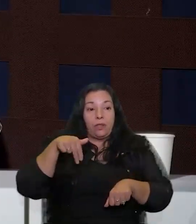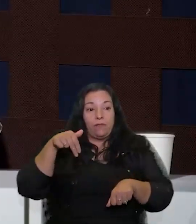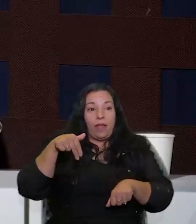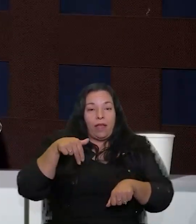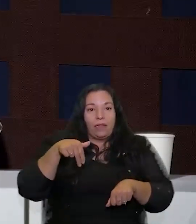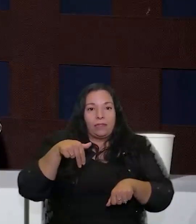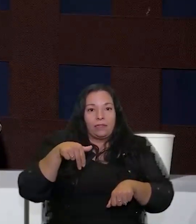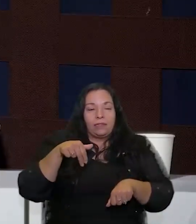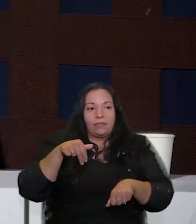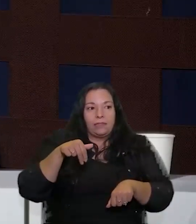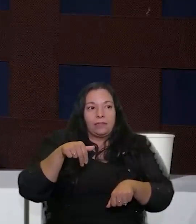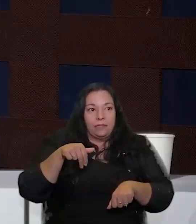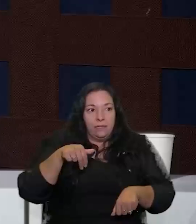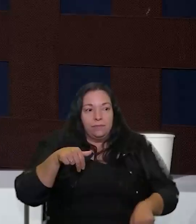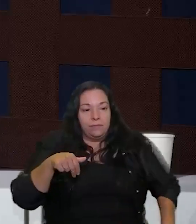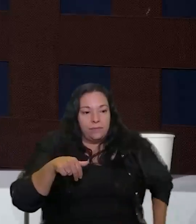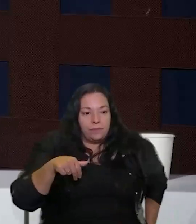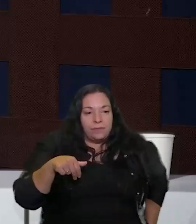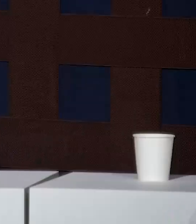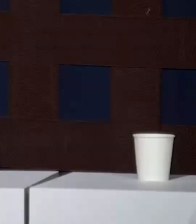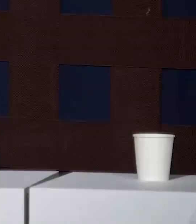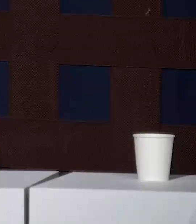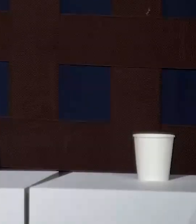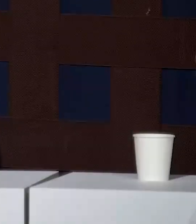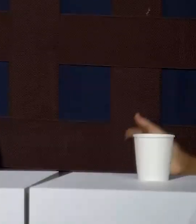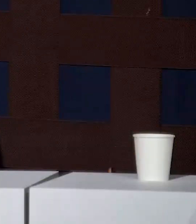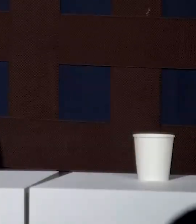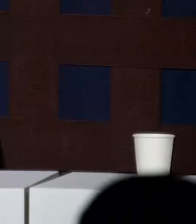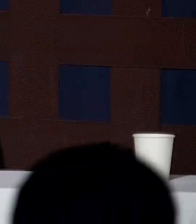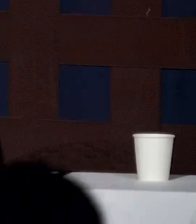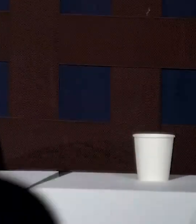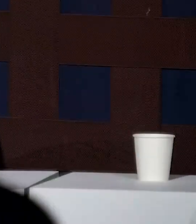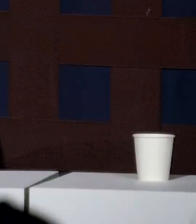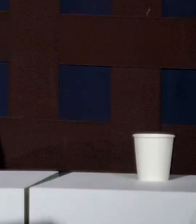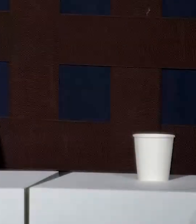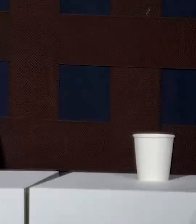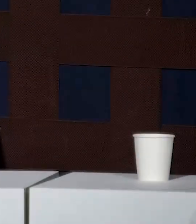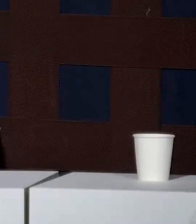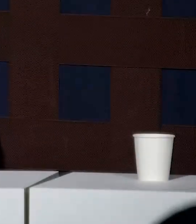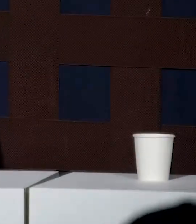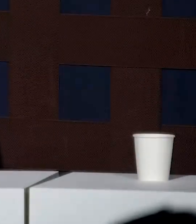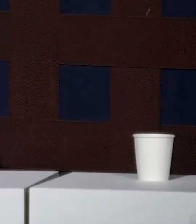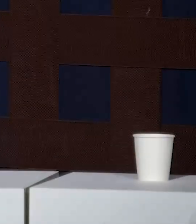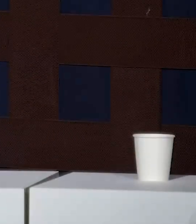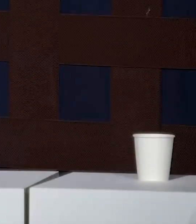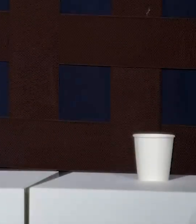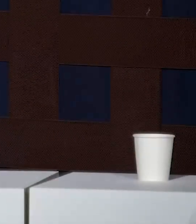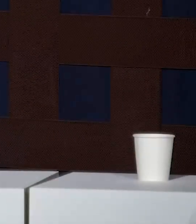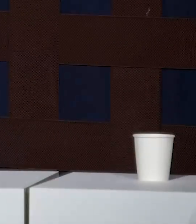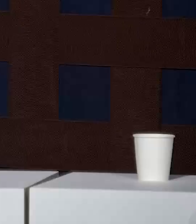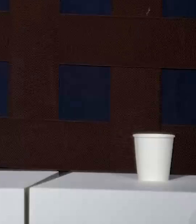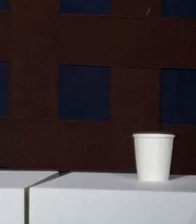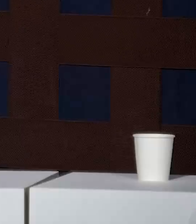imigrantes italianos. Então eu fiz uma novela em que os imigrantes italianos foram para Brasília